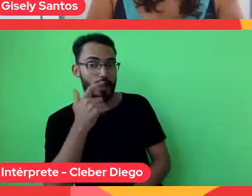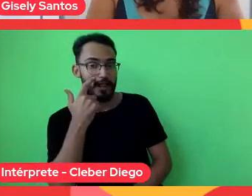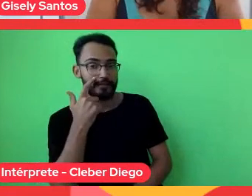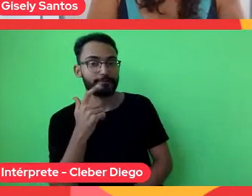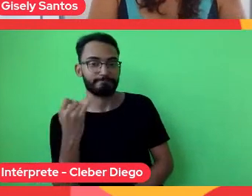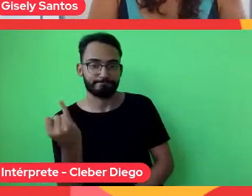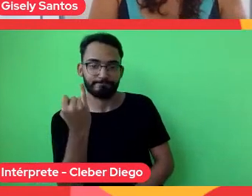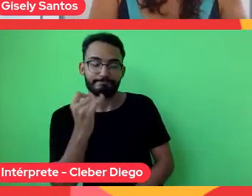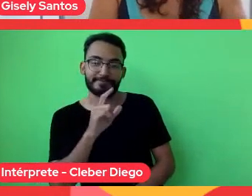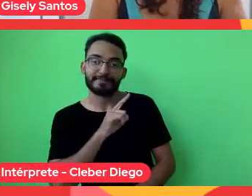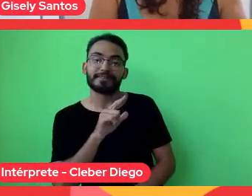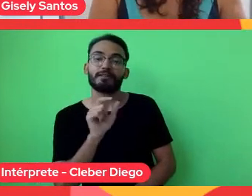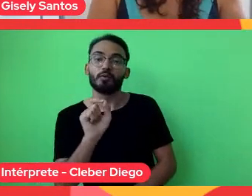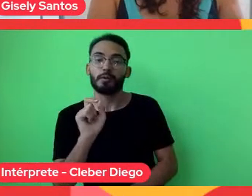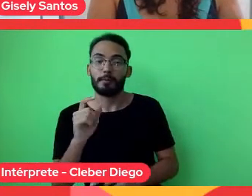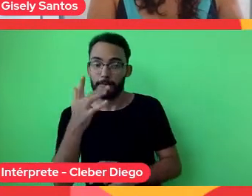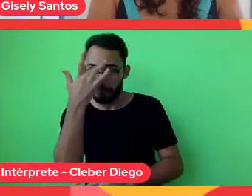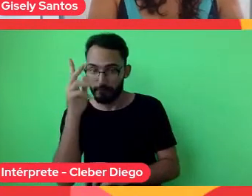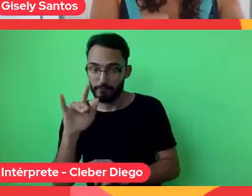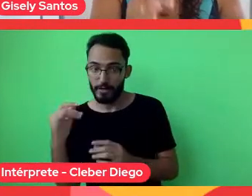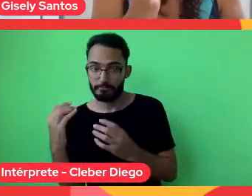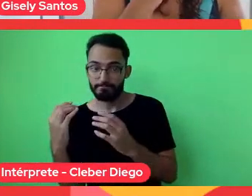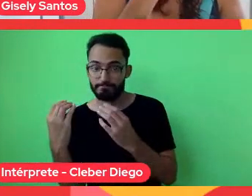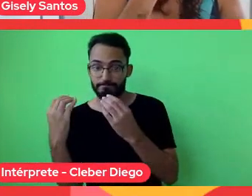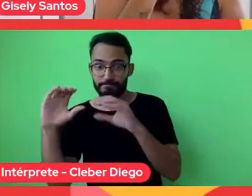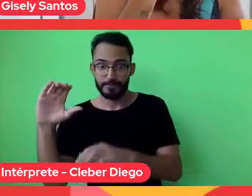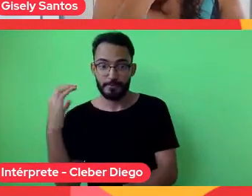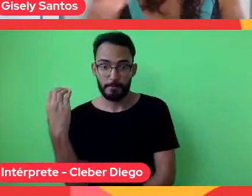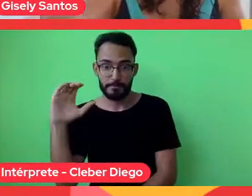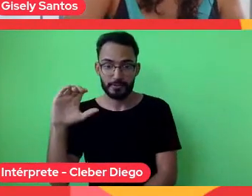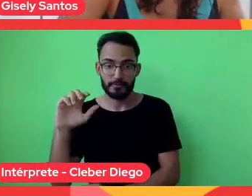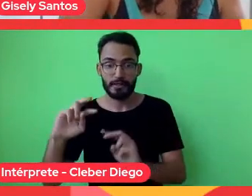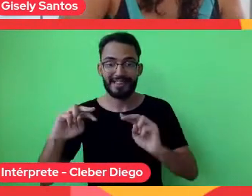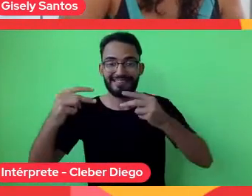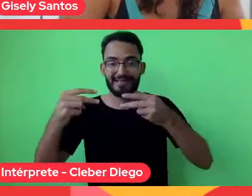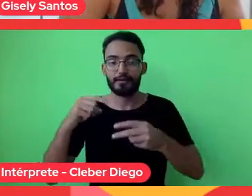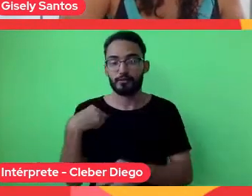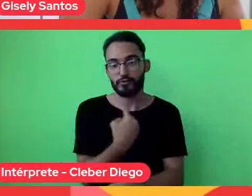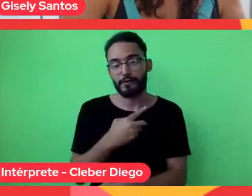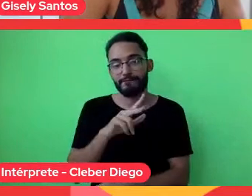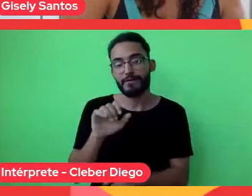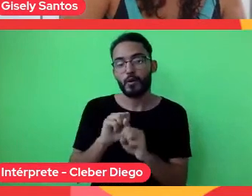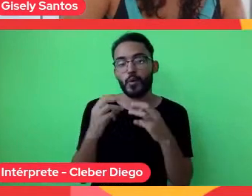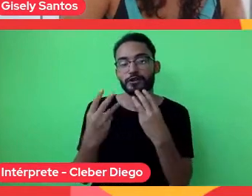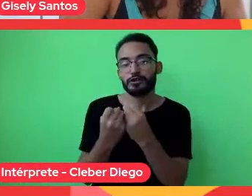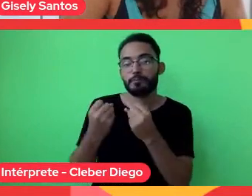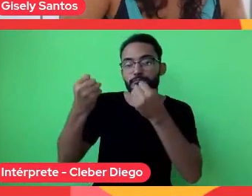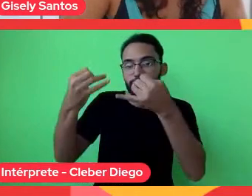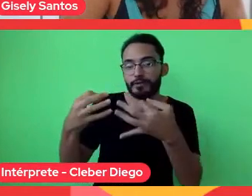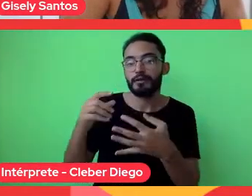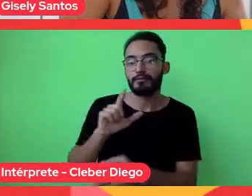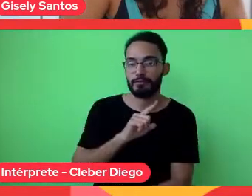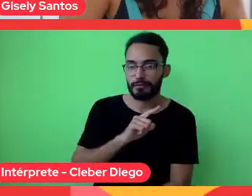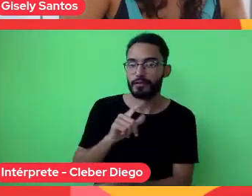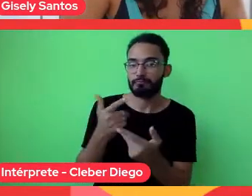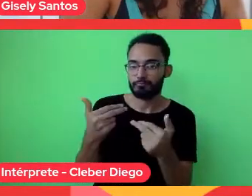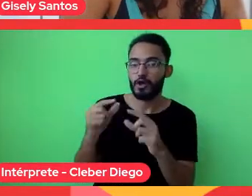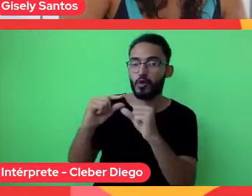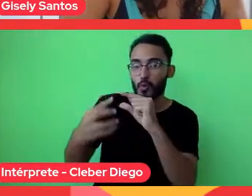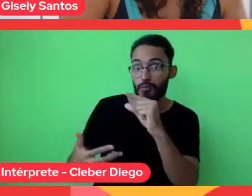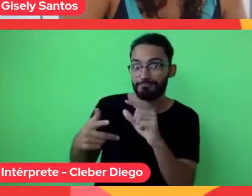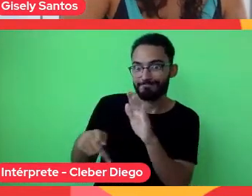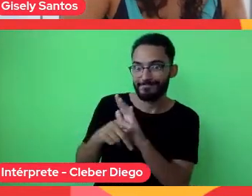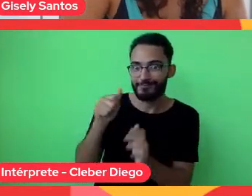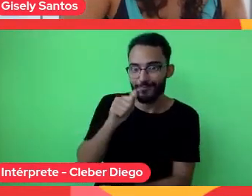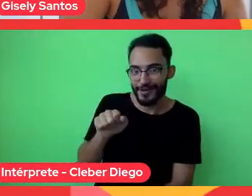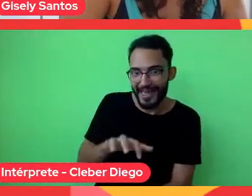vai compartilhar um link aí, a gente vai disponibilizar algumas sessões externas de workshop aí Remarkable. Então, fica o convite para todo mundo